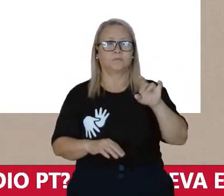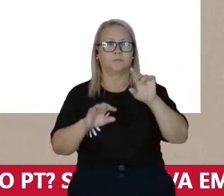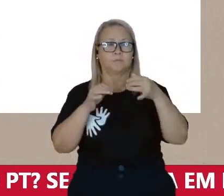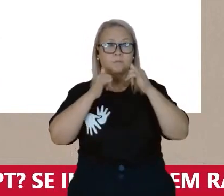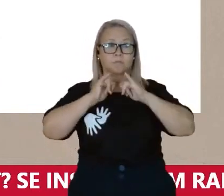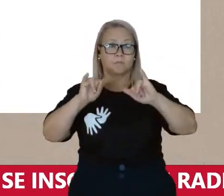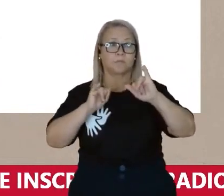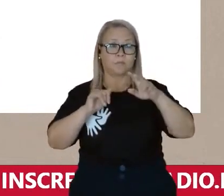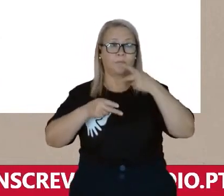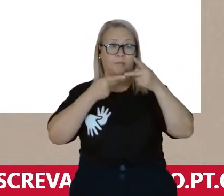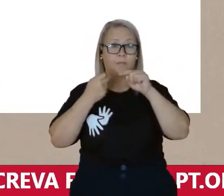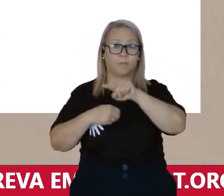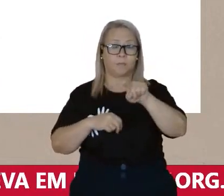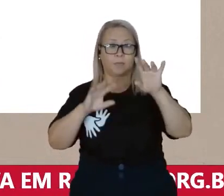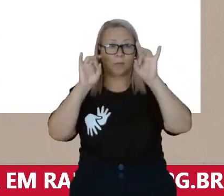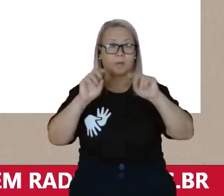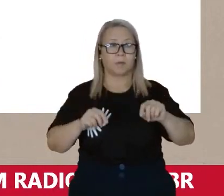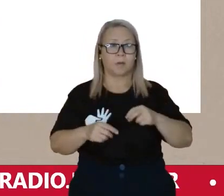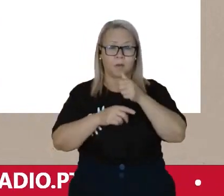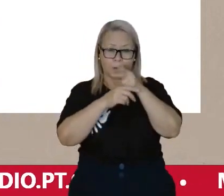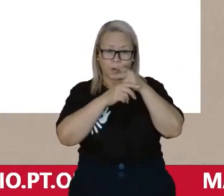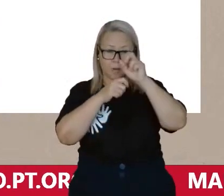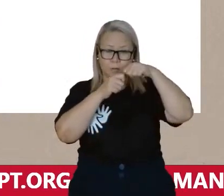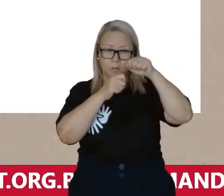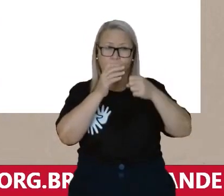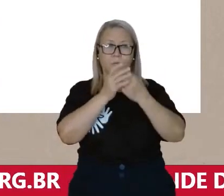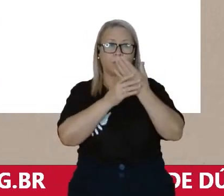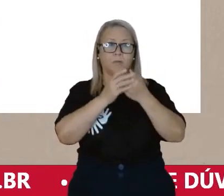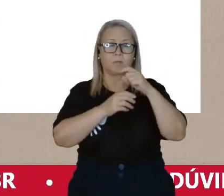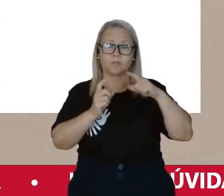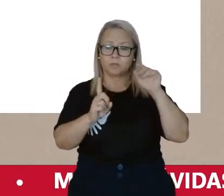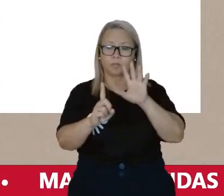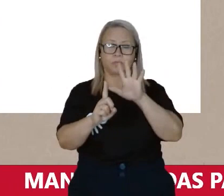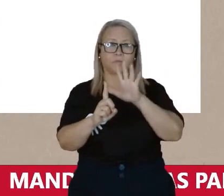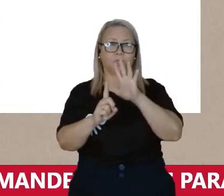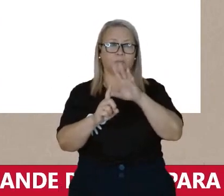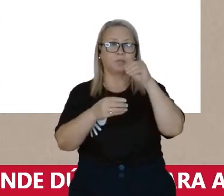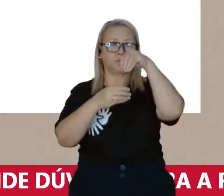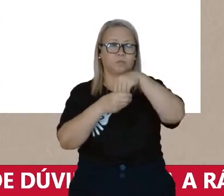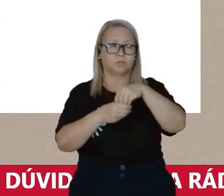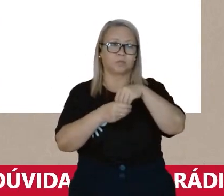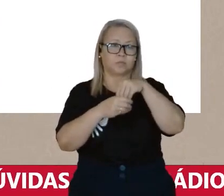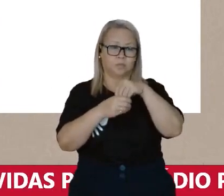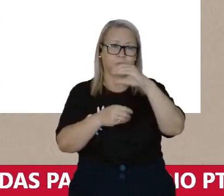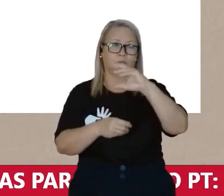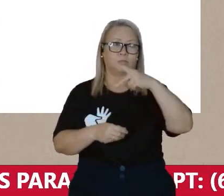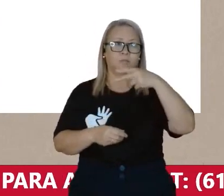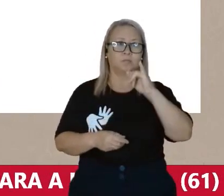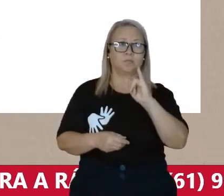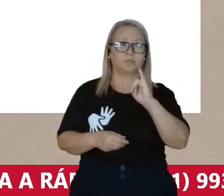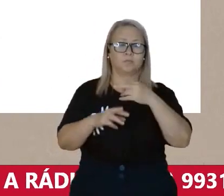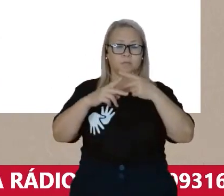específico, porque os vídeos que eles produziram tiveram muito impacto dentro das sessões da CPI. Então, era uma coisa